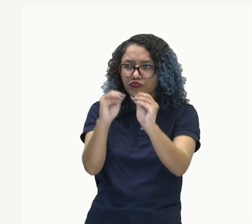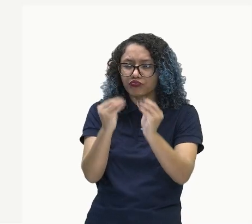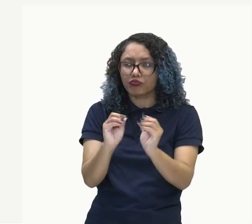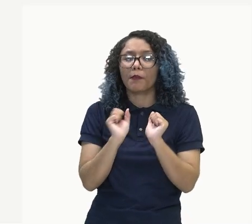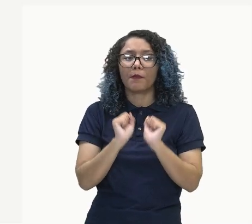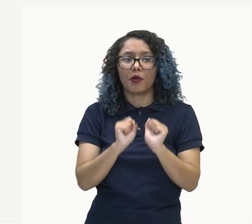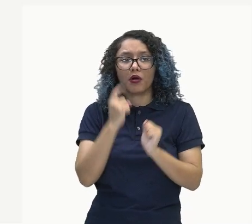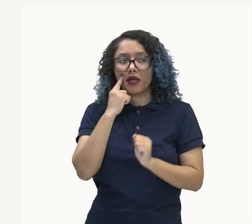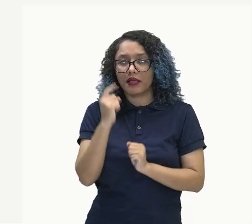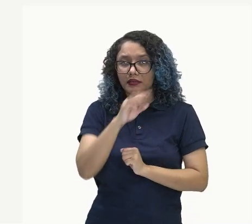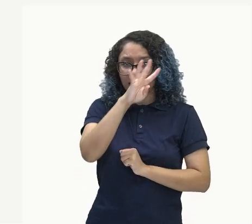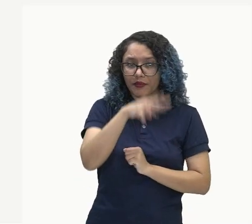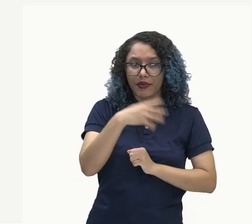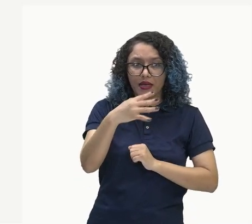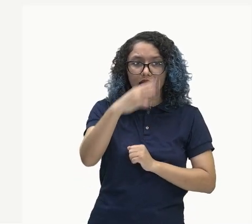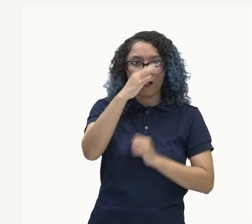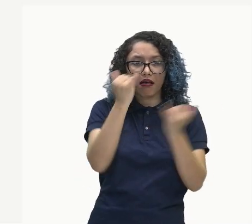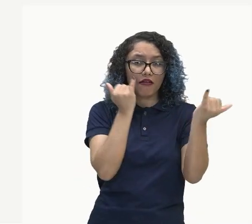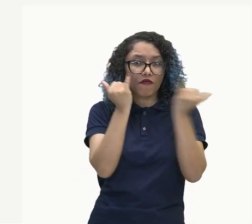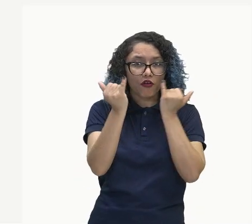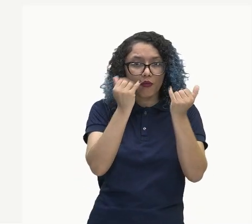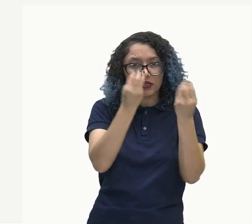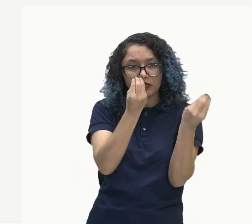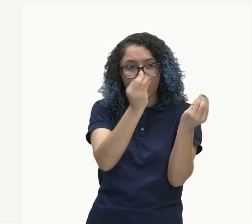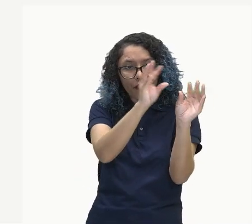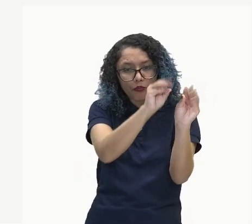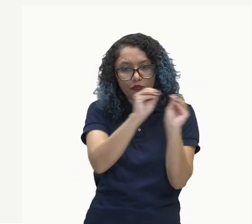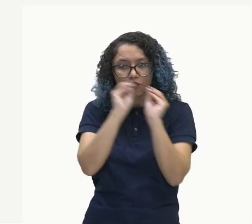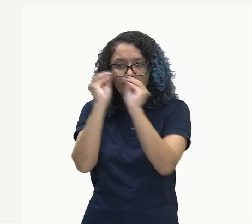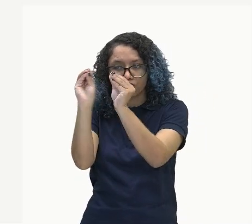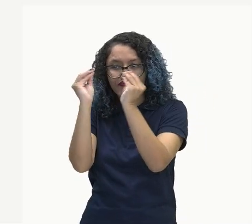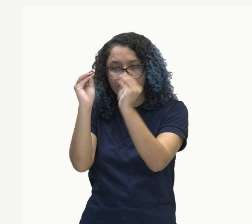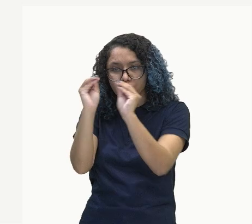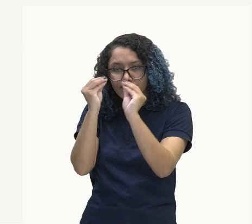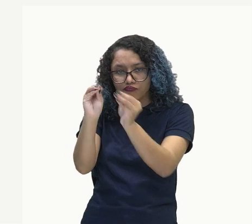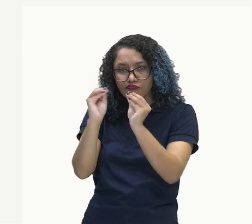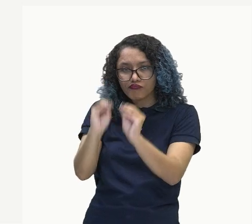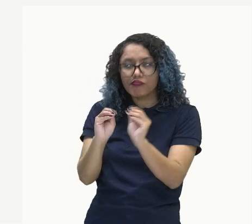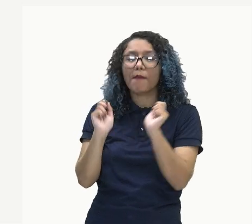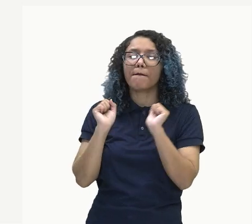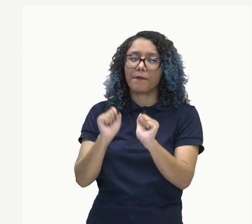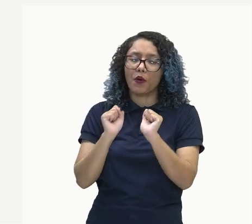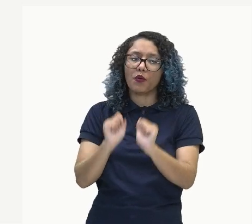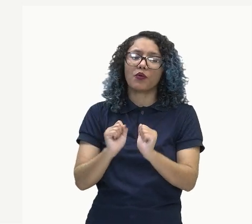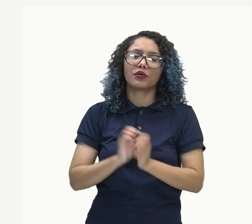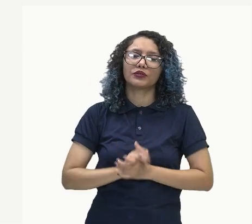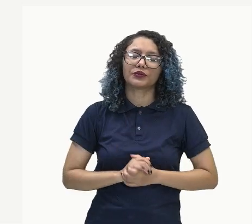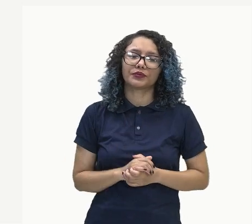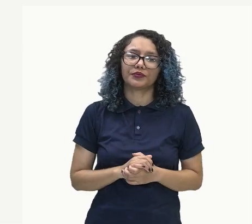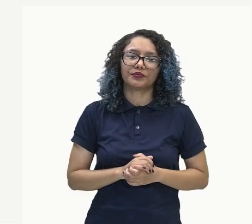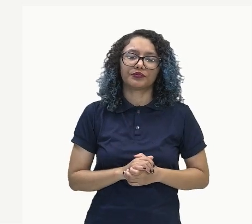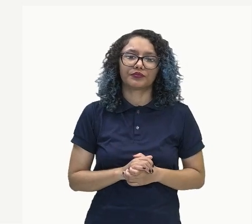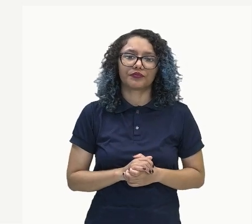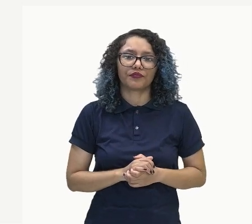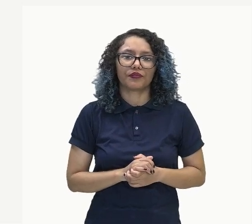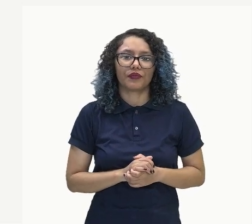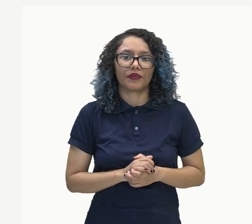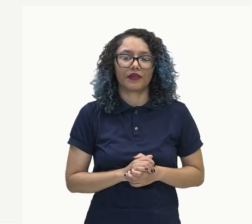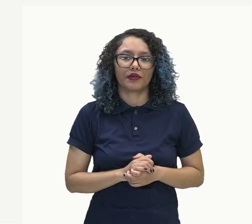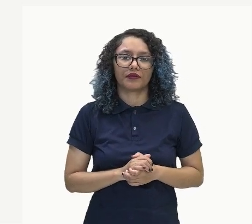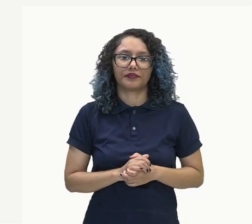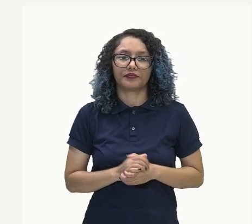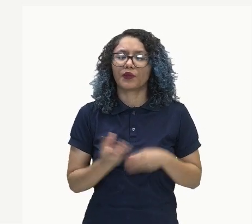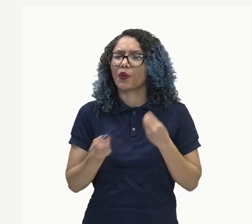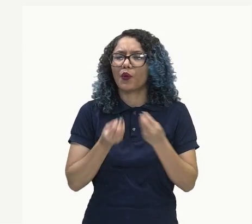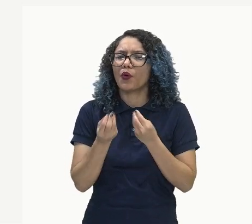tabela, colocar lá que ele já pode nos dar a informação ali no gráfico de setores, que é o gráfico de pizza, tá? Como